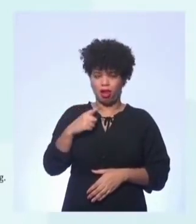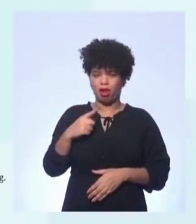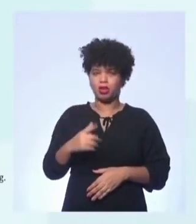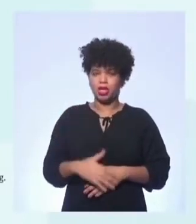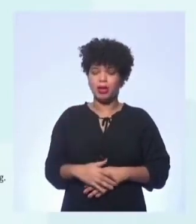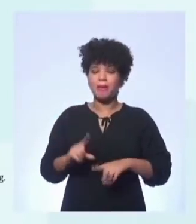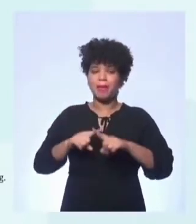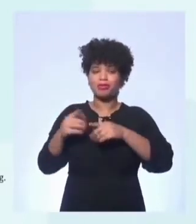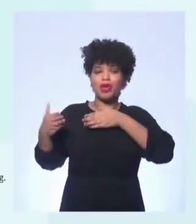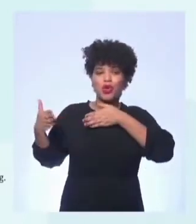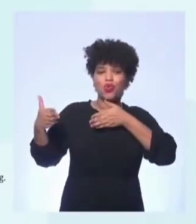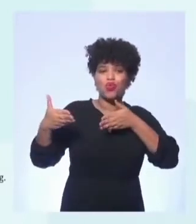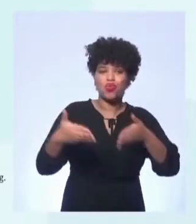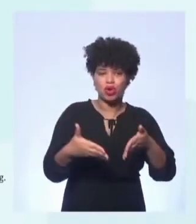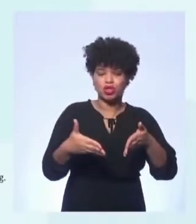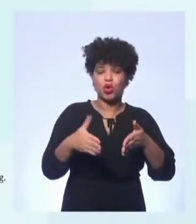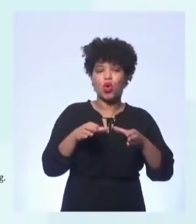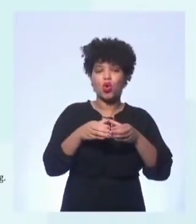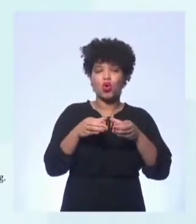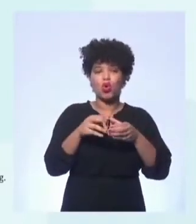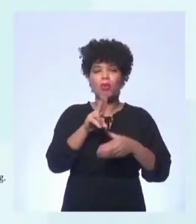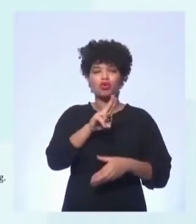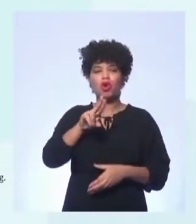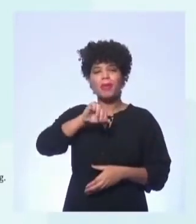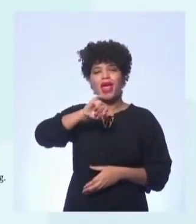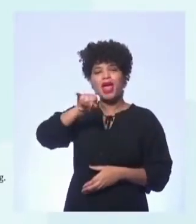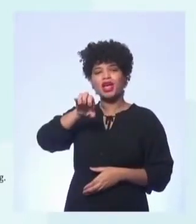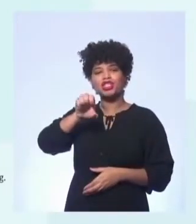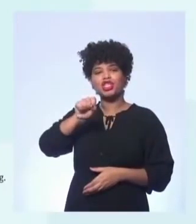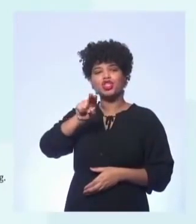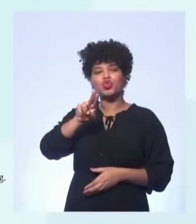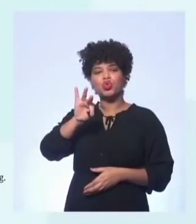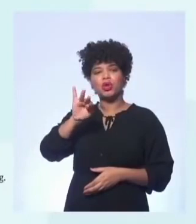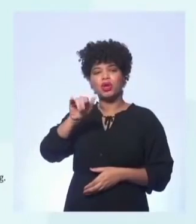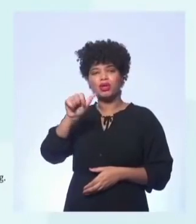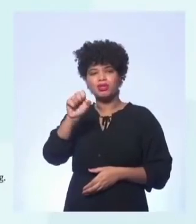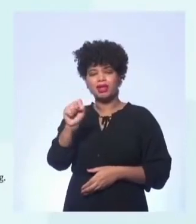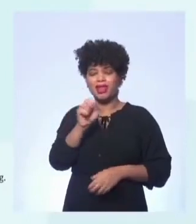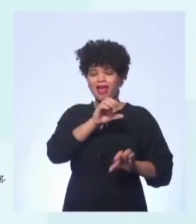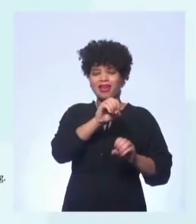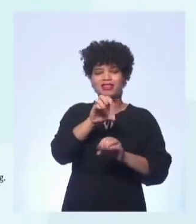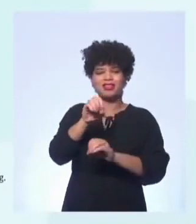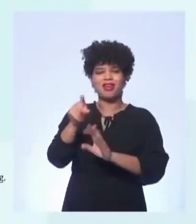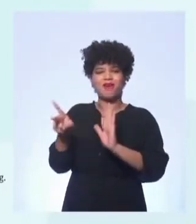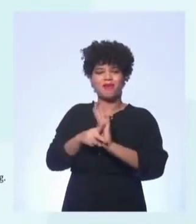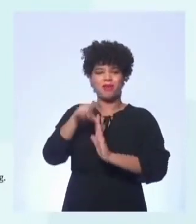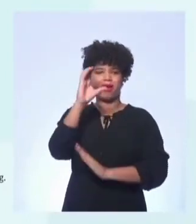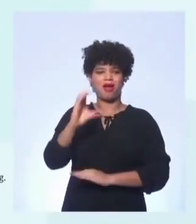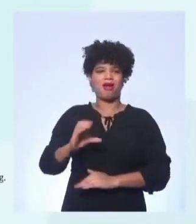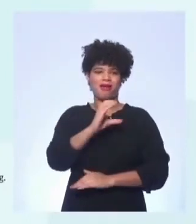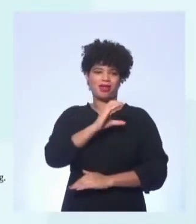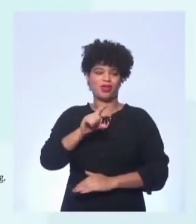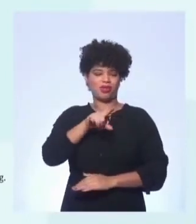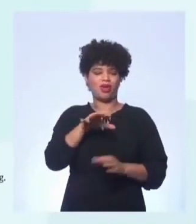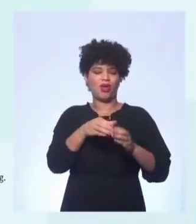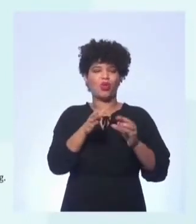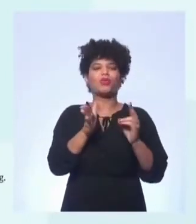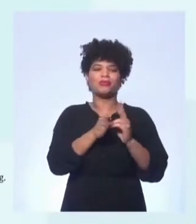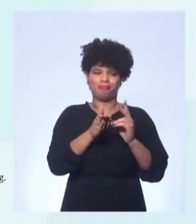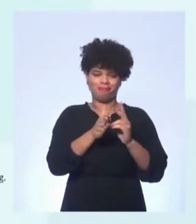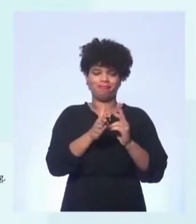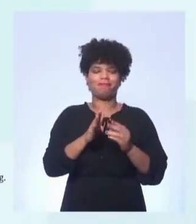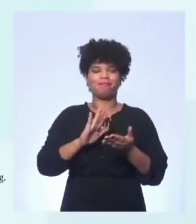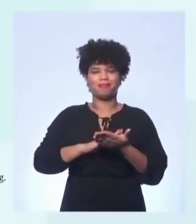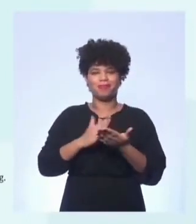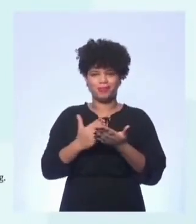com as chegadas dos jesuítas, a catequização dos indígenas e, claro, tudo começa